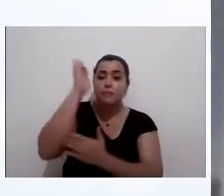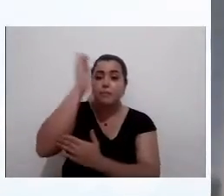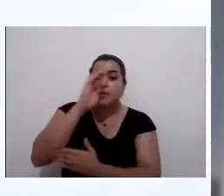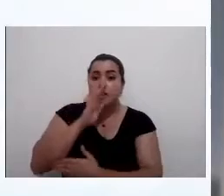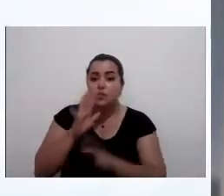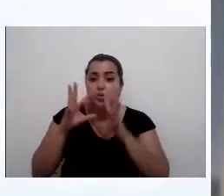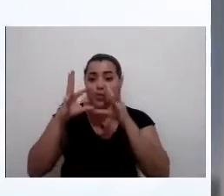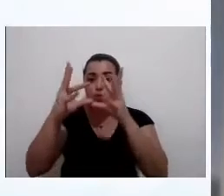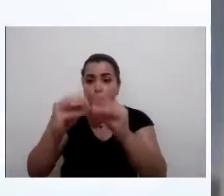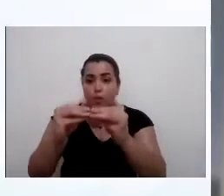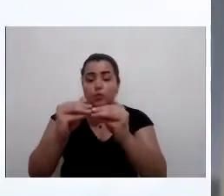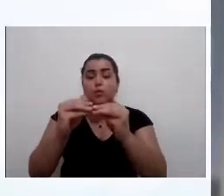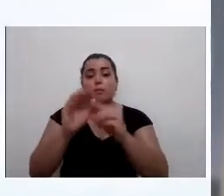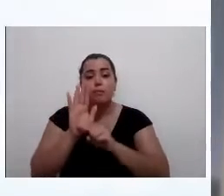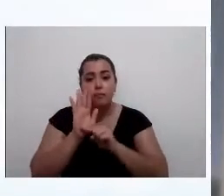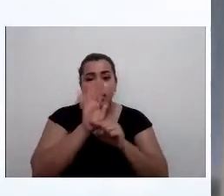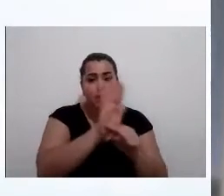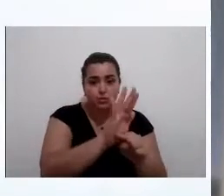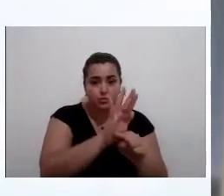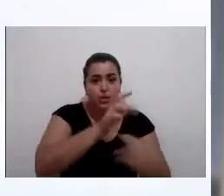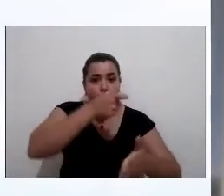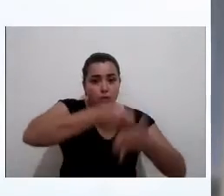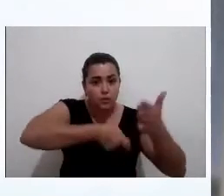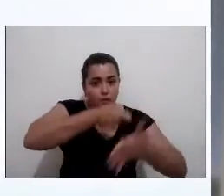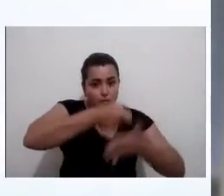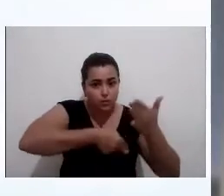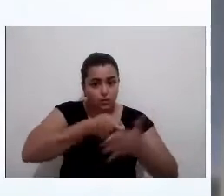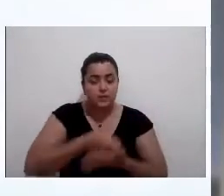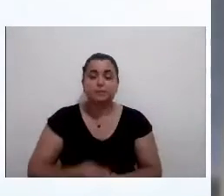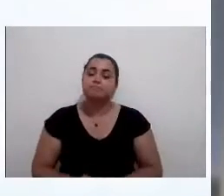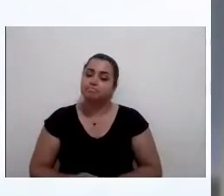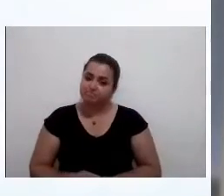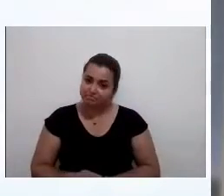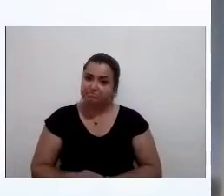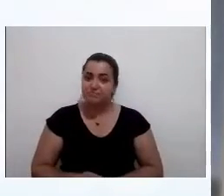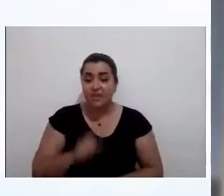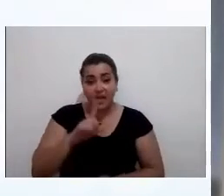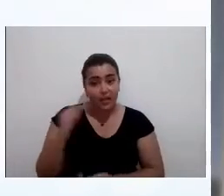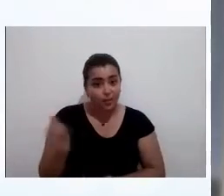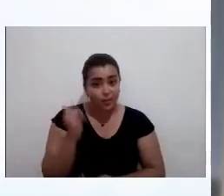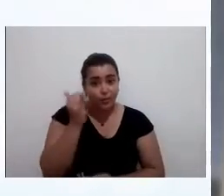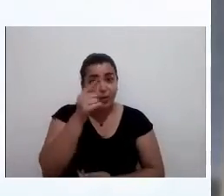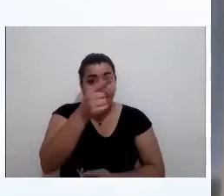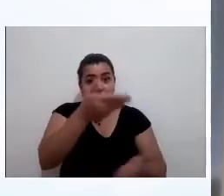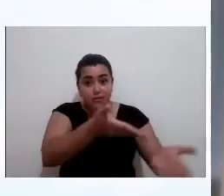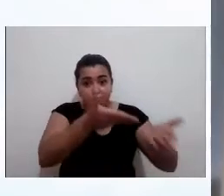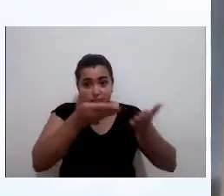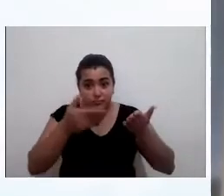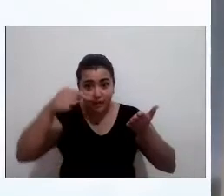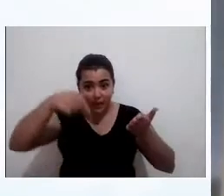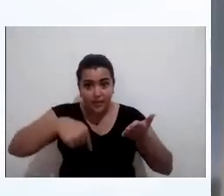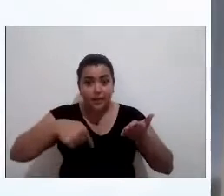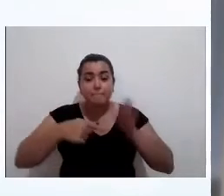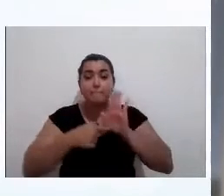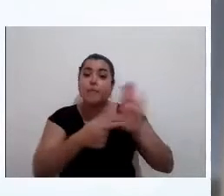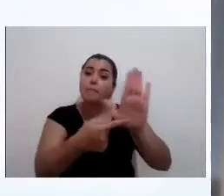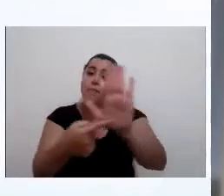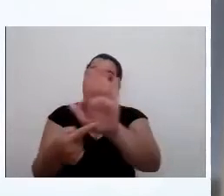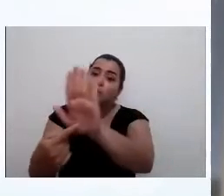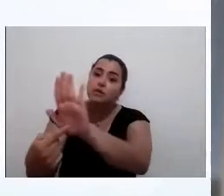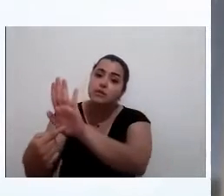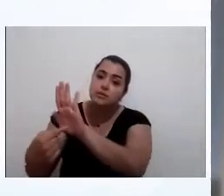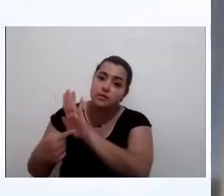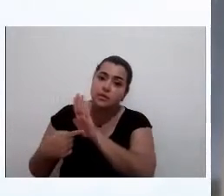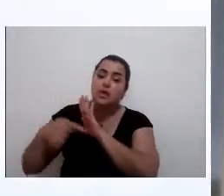acredito, Marcos, primeiro que é importante a sua participação aqui, propondo essa reflexão, né? E